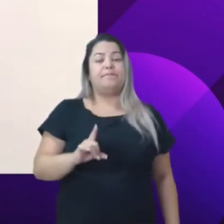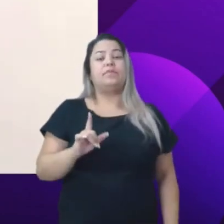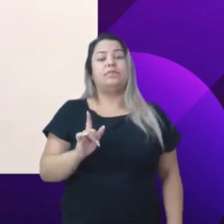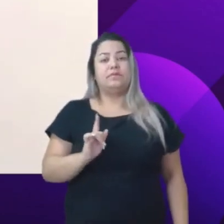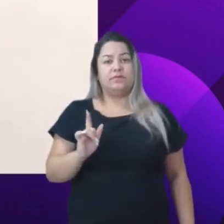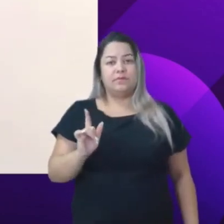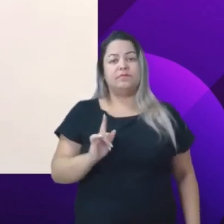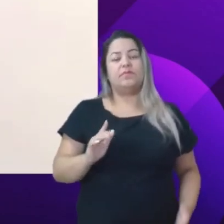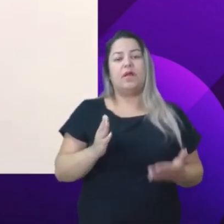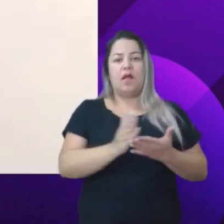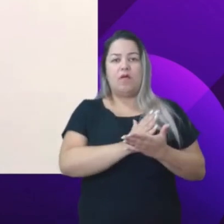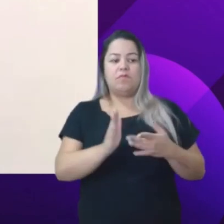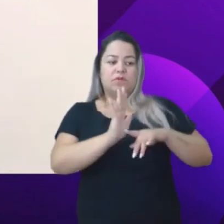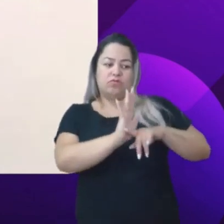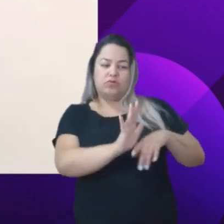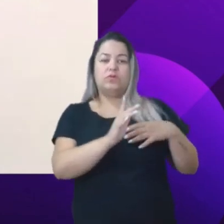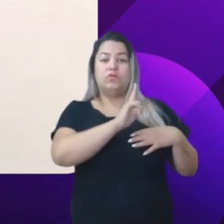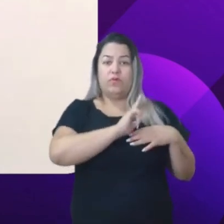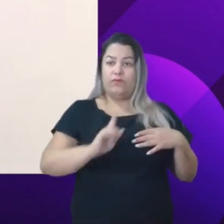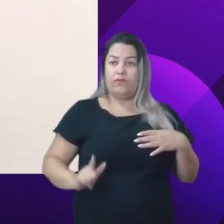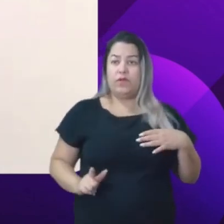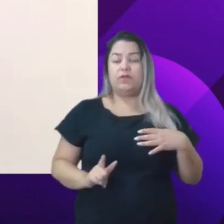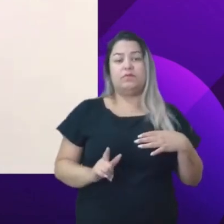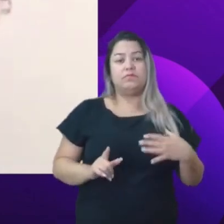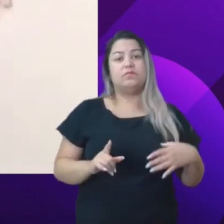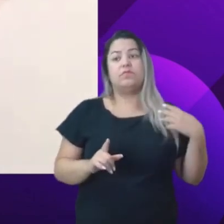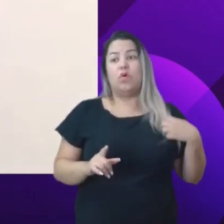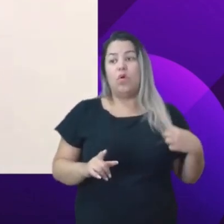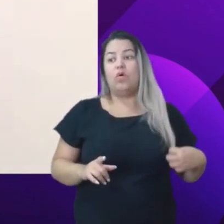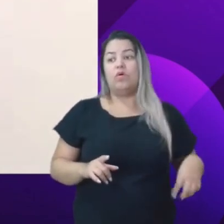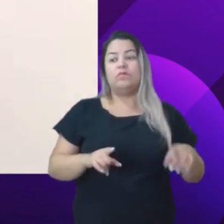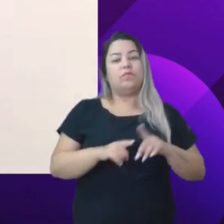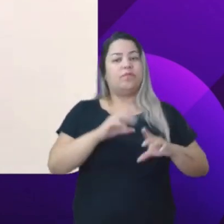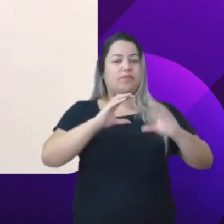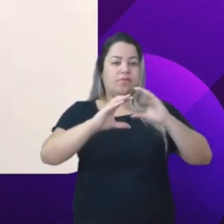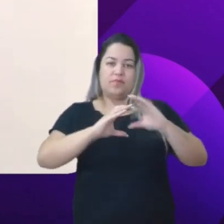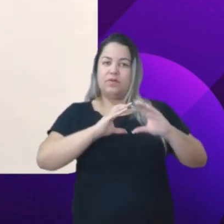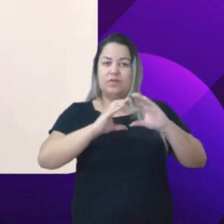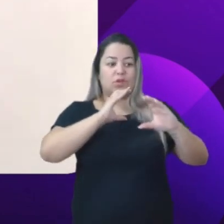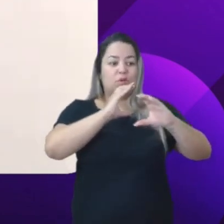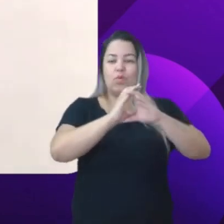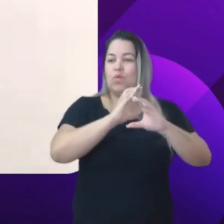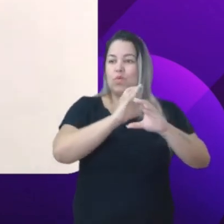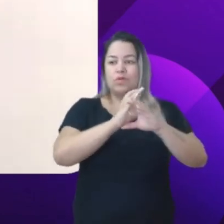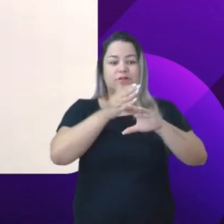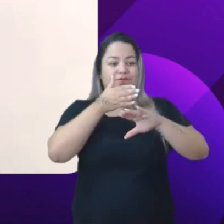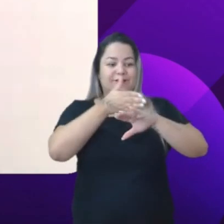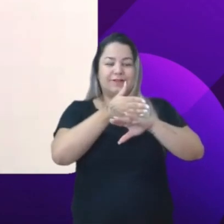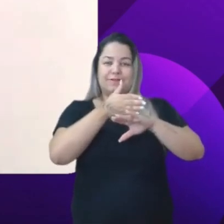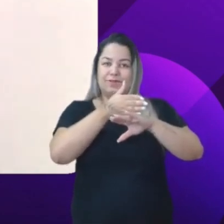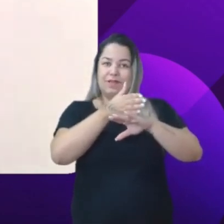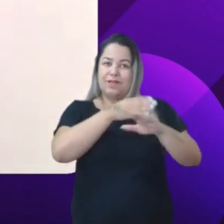tem direitos a alguns benefícios do governo, que muitas das vezes o governo, com a comunicação que tem, não consegue chegar dentro desses